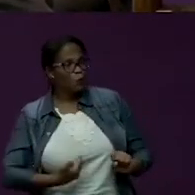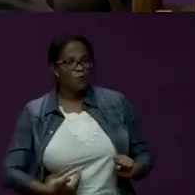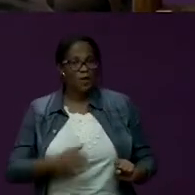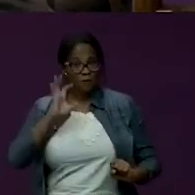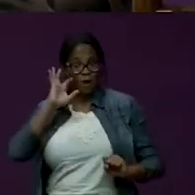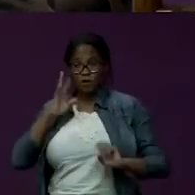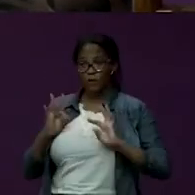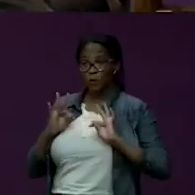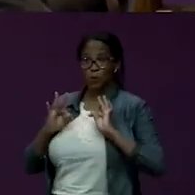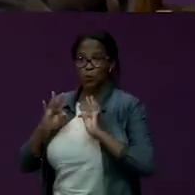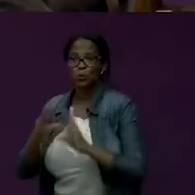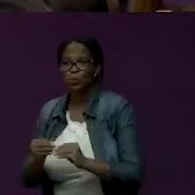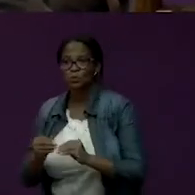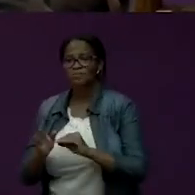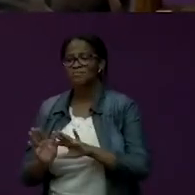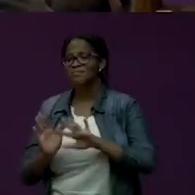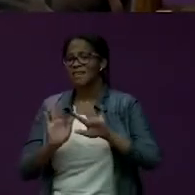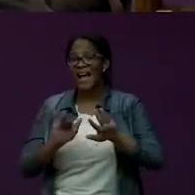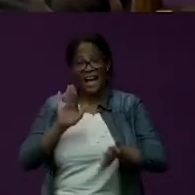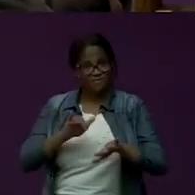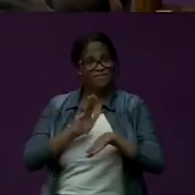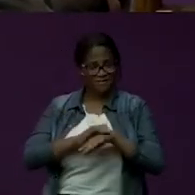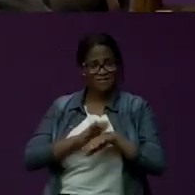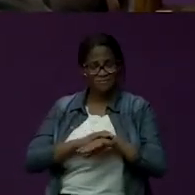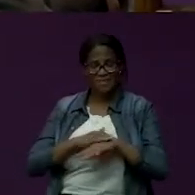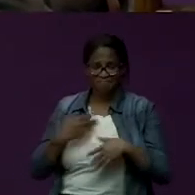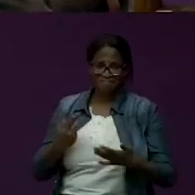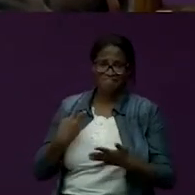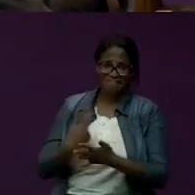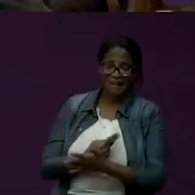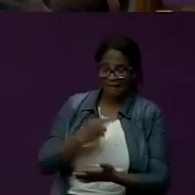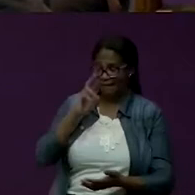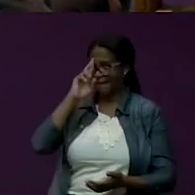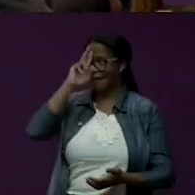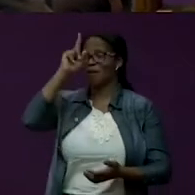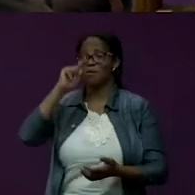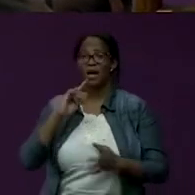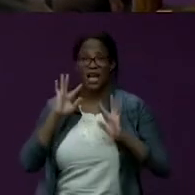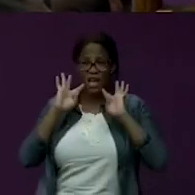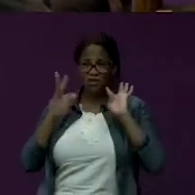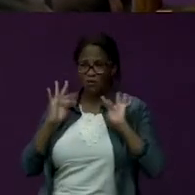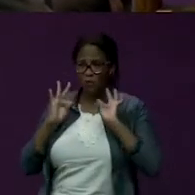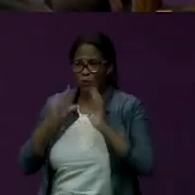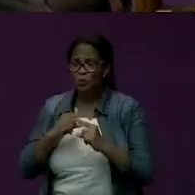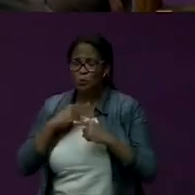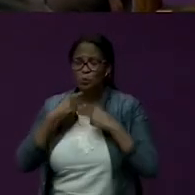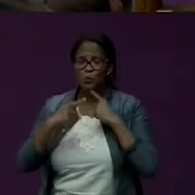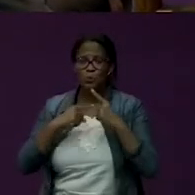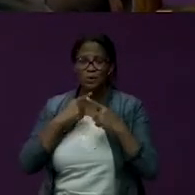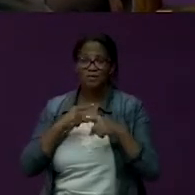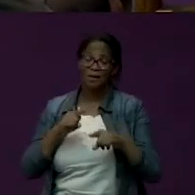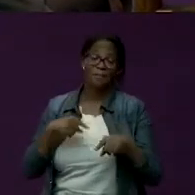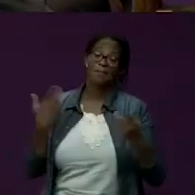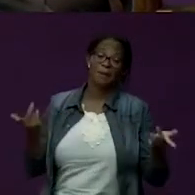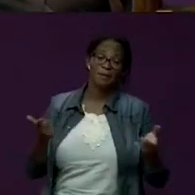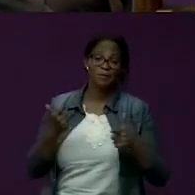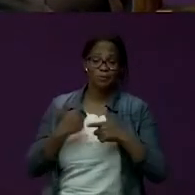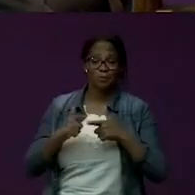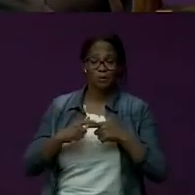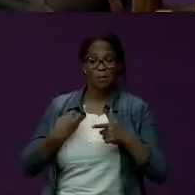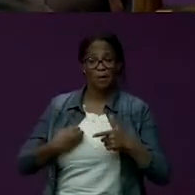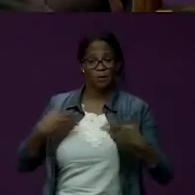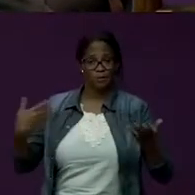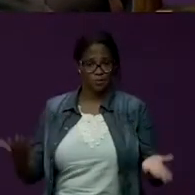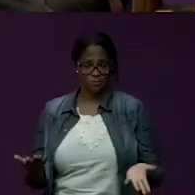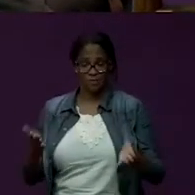vamos resolver tudo. A gente às vezes mesmo cai nesse erro, ninguém consegue resolver tudo, ainda mais num quadro como esse. Mas